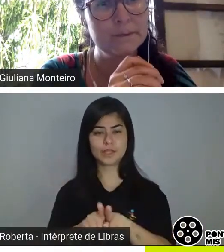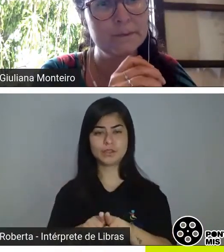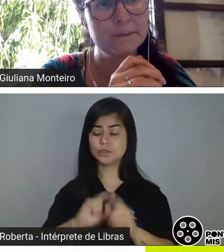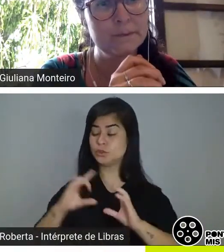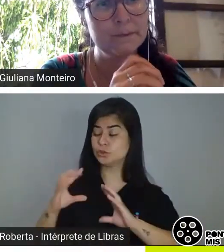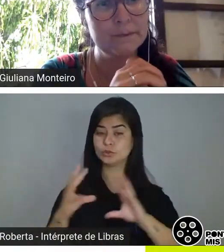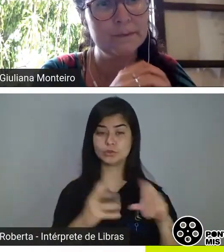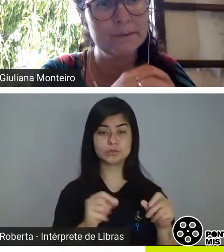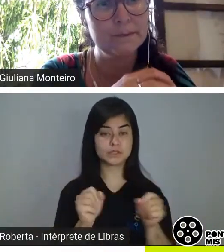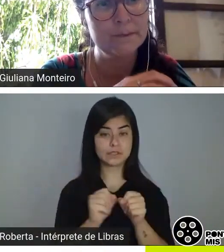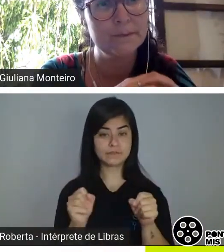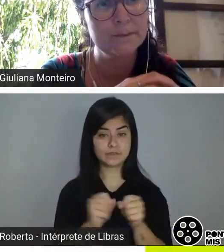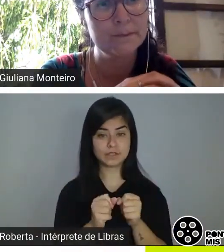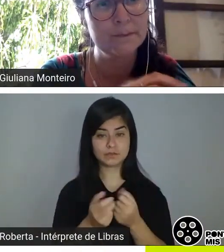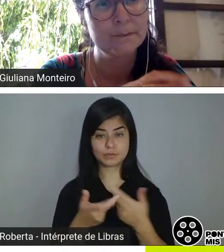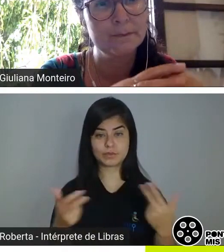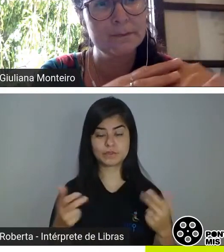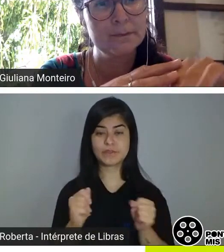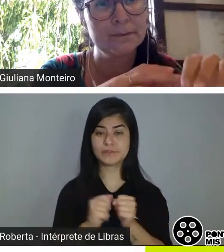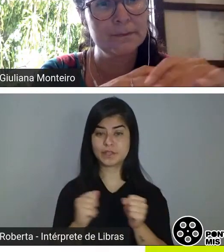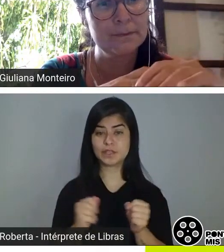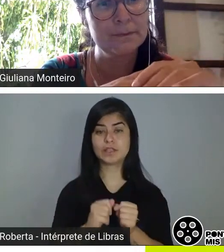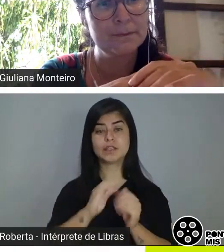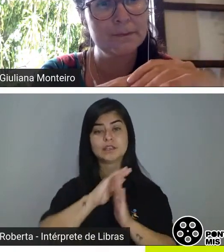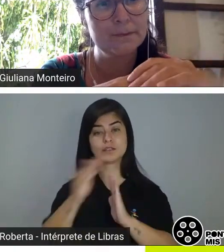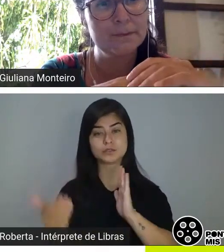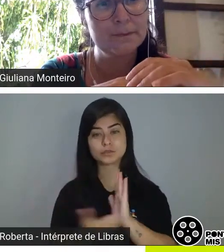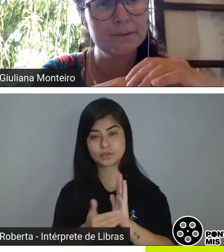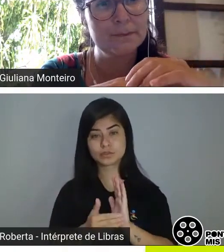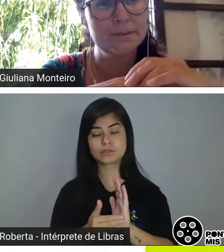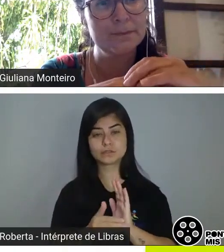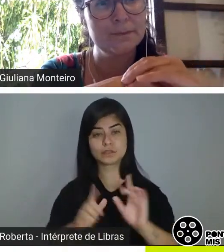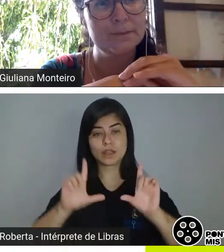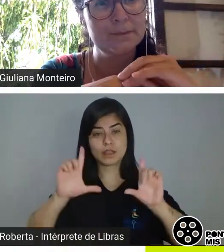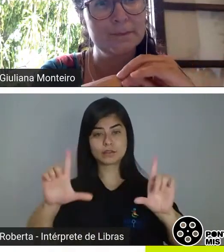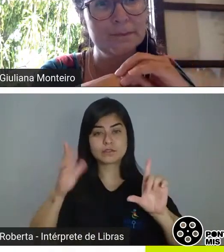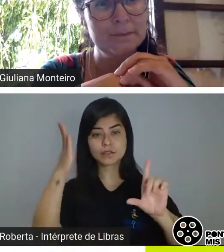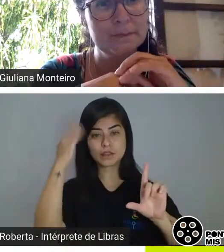coisa faz para todas as telas, sabendo que a